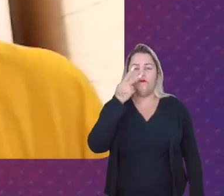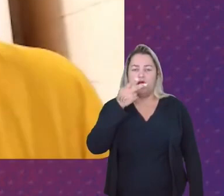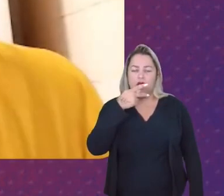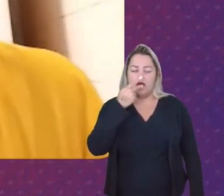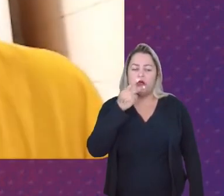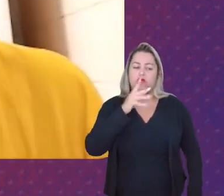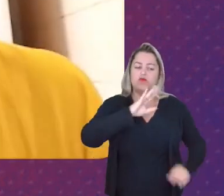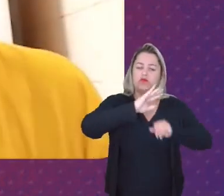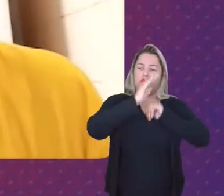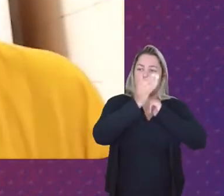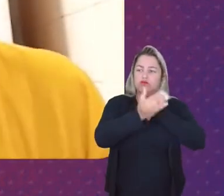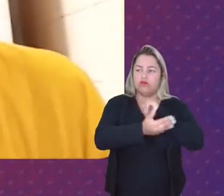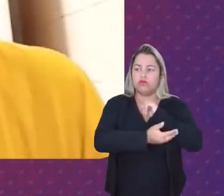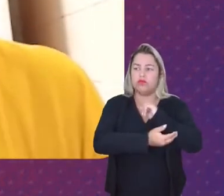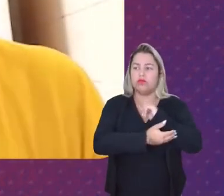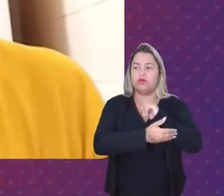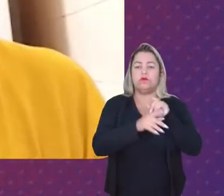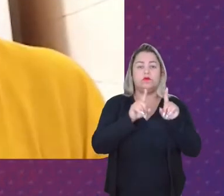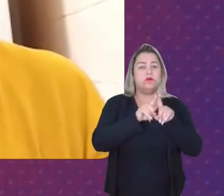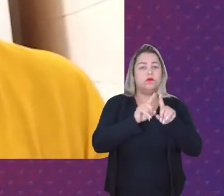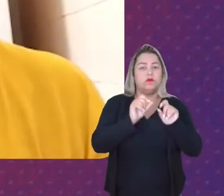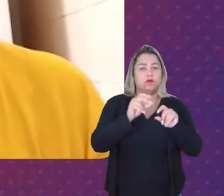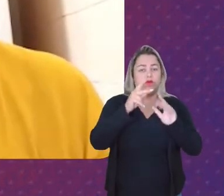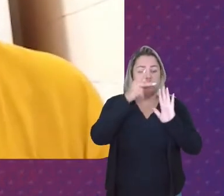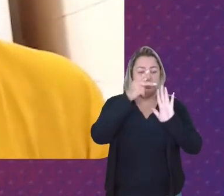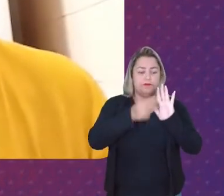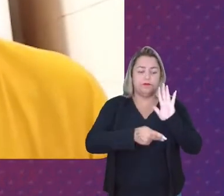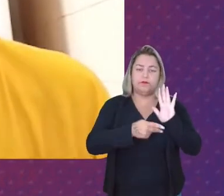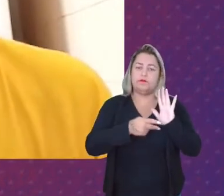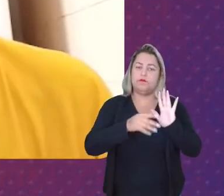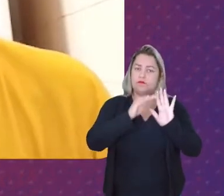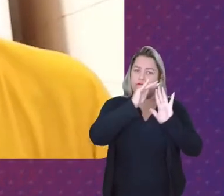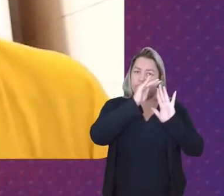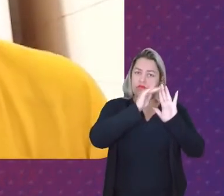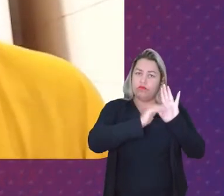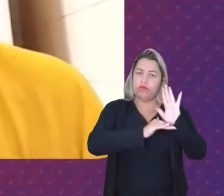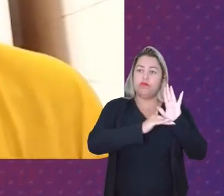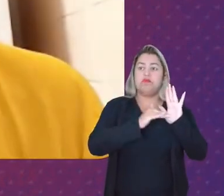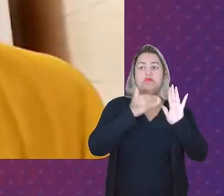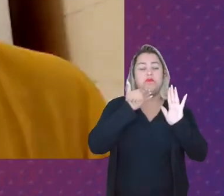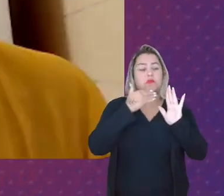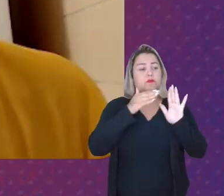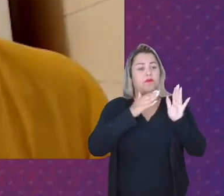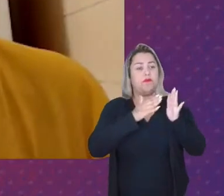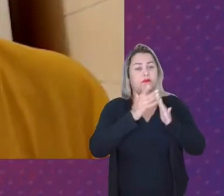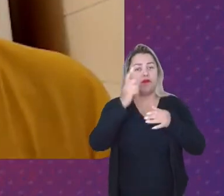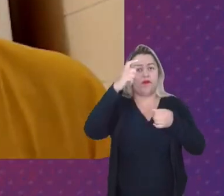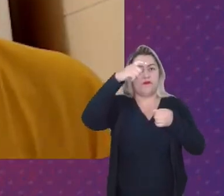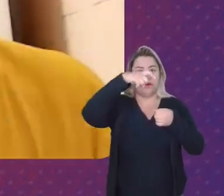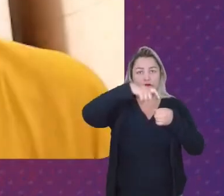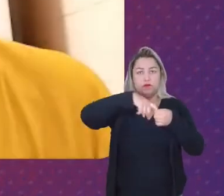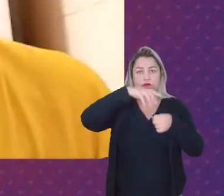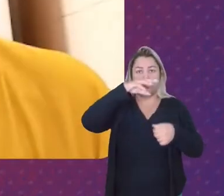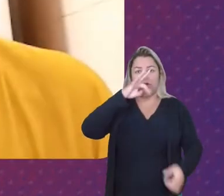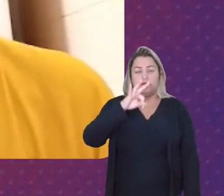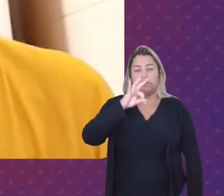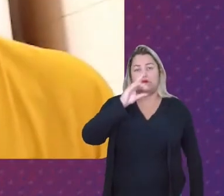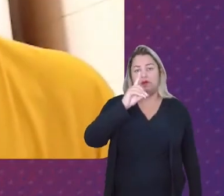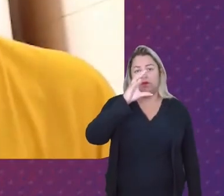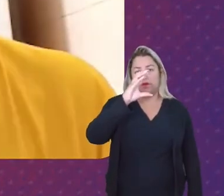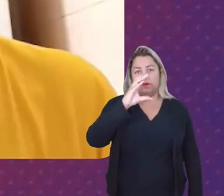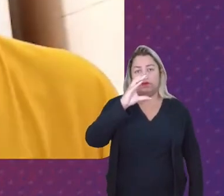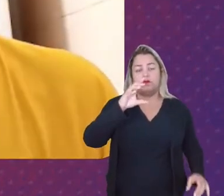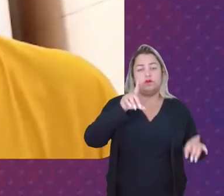fruto desse projeto, chamado TDC. Então, nas nossas pautas de reivindicação está a retomada do TDC, Trabalho